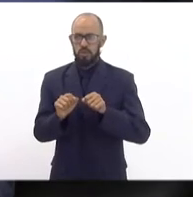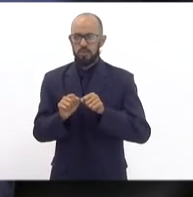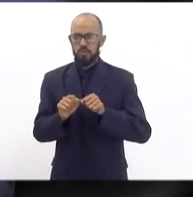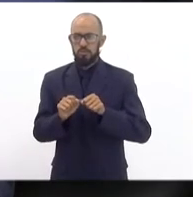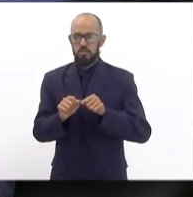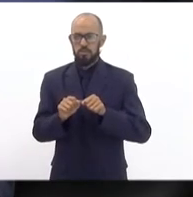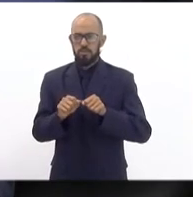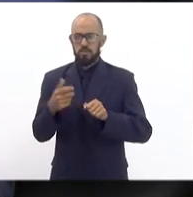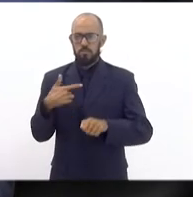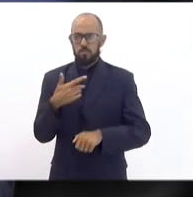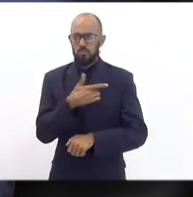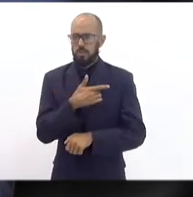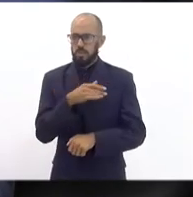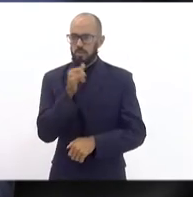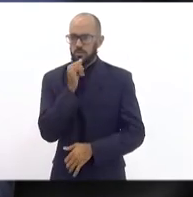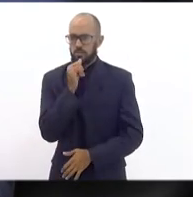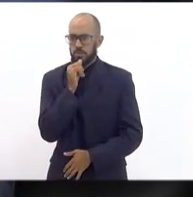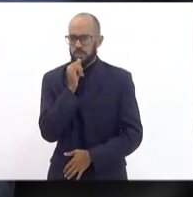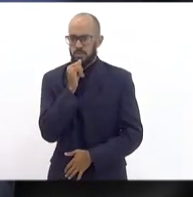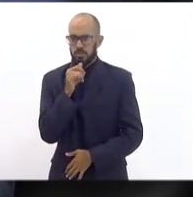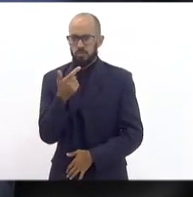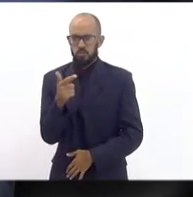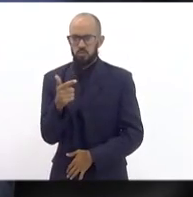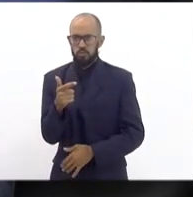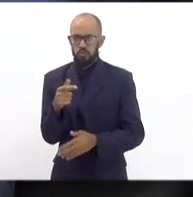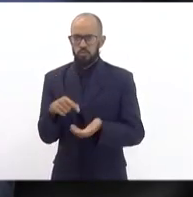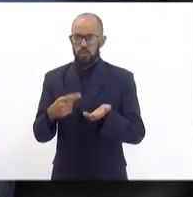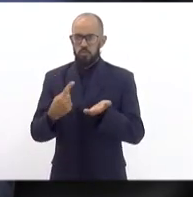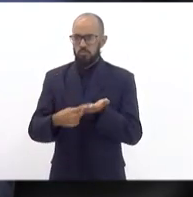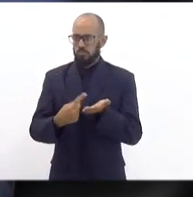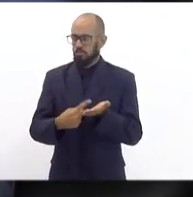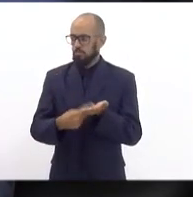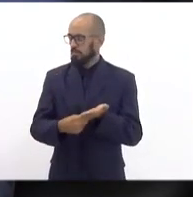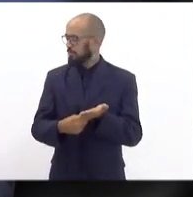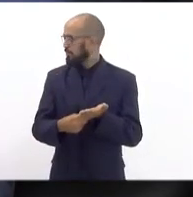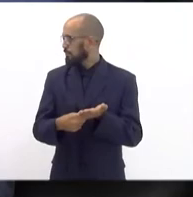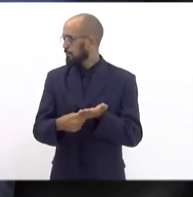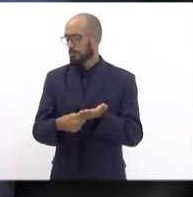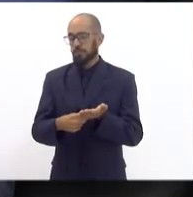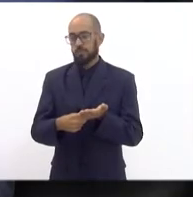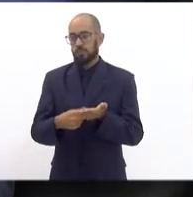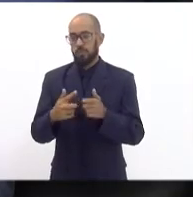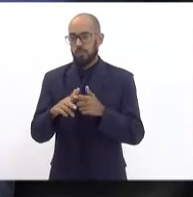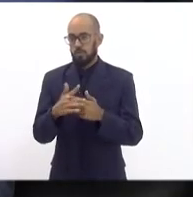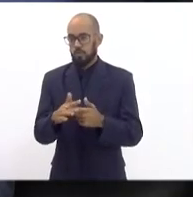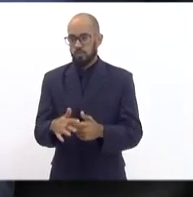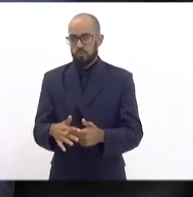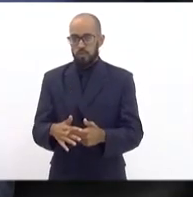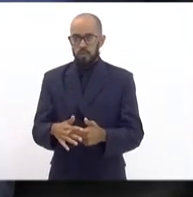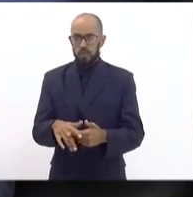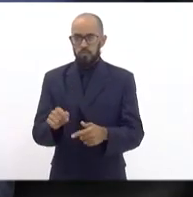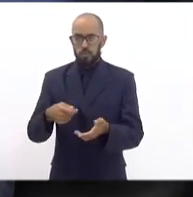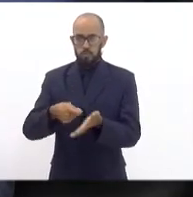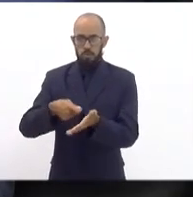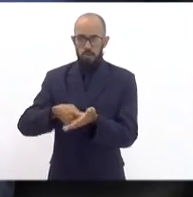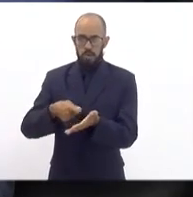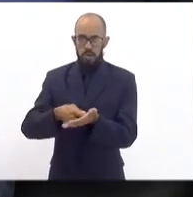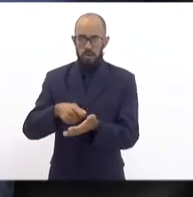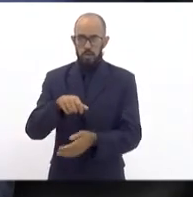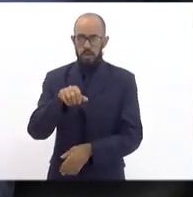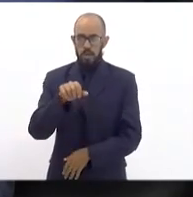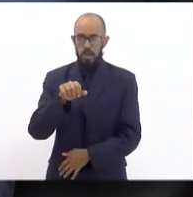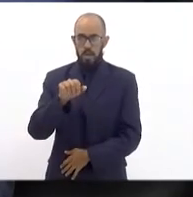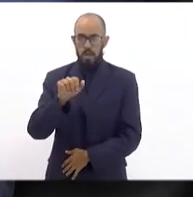de saúde, que também não havia uma previsão específica de como ser reajustado, até que foi obrigada a agência reguladora